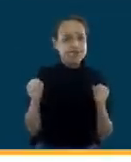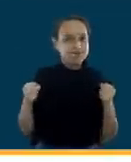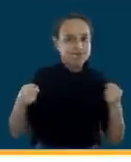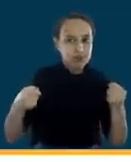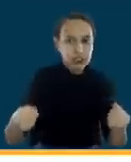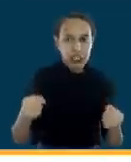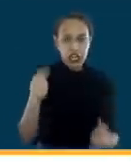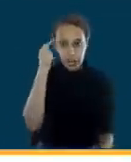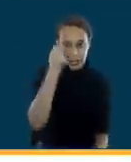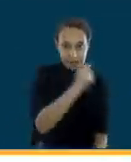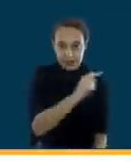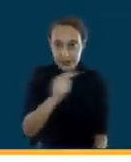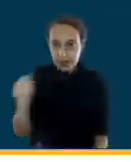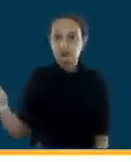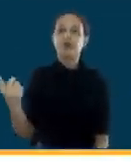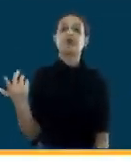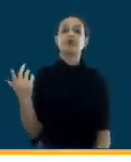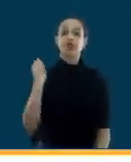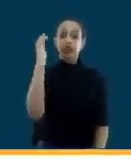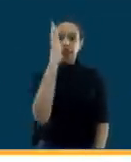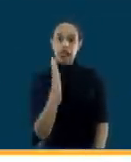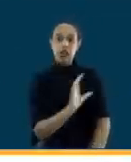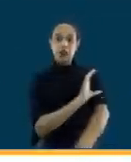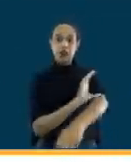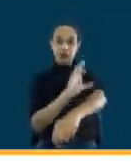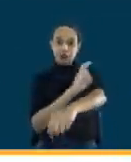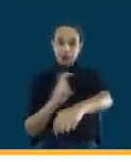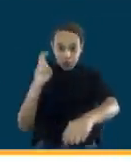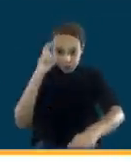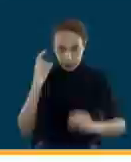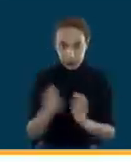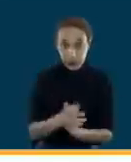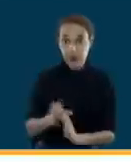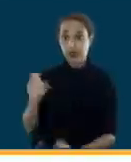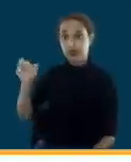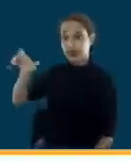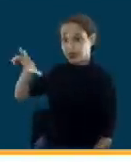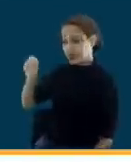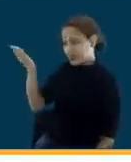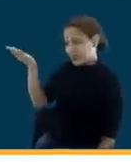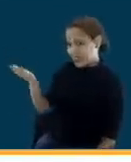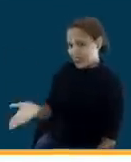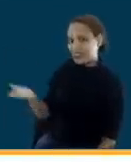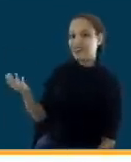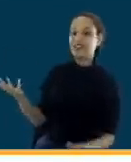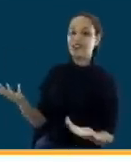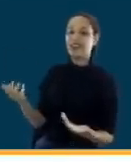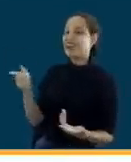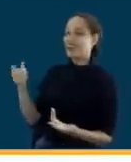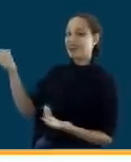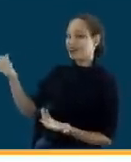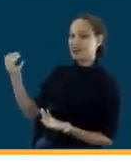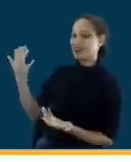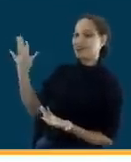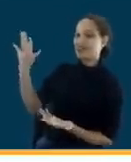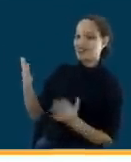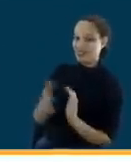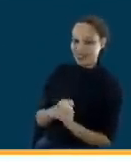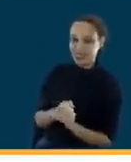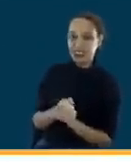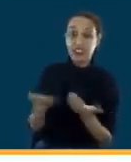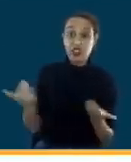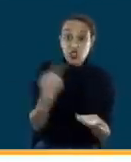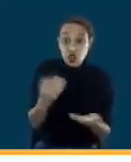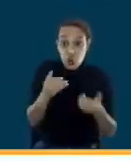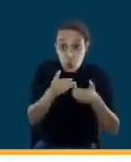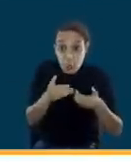Saudar o Célio, né? Que o Célio é essa luz que ilumina o caminho há muito tempo. A gente não está começando nada agora,